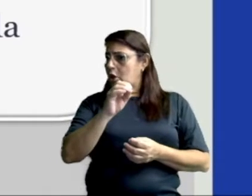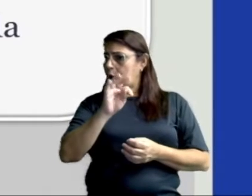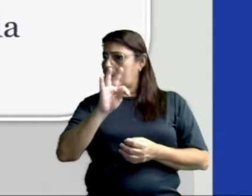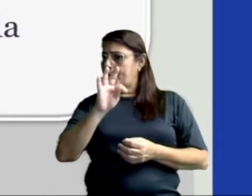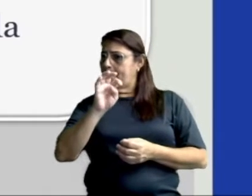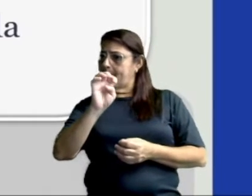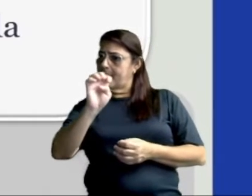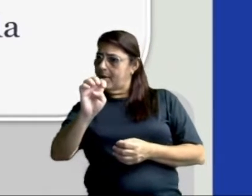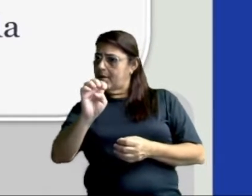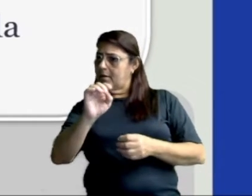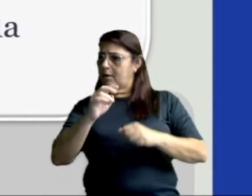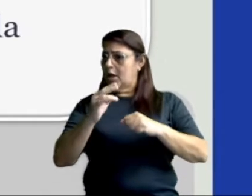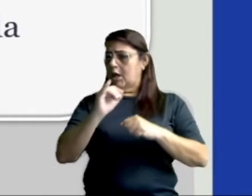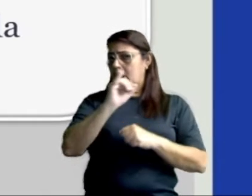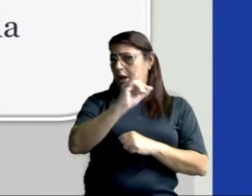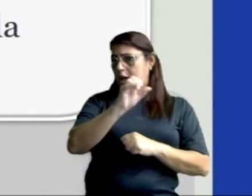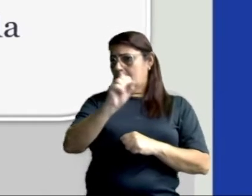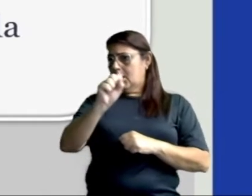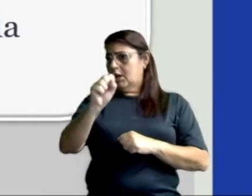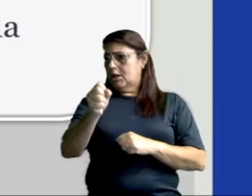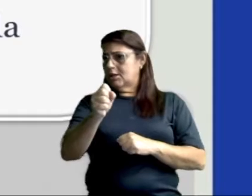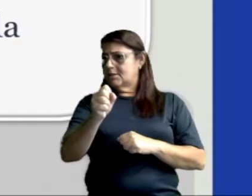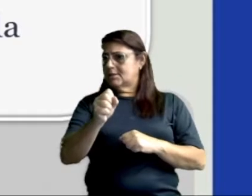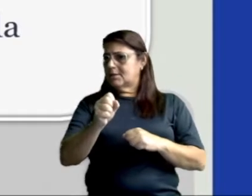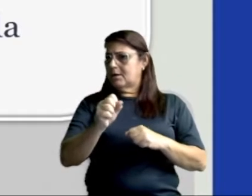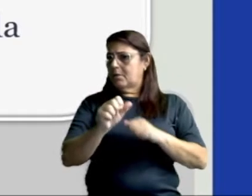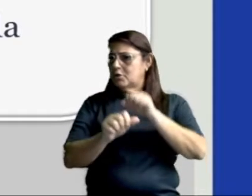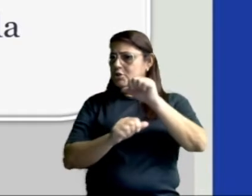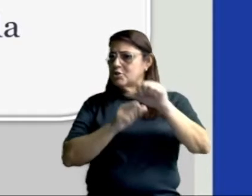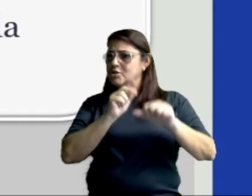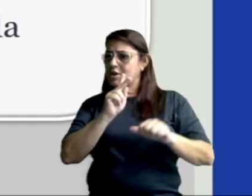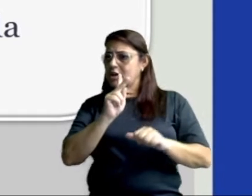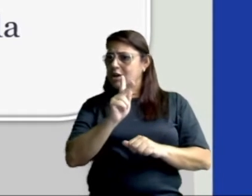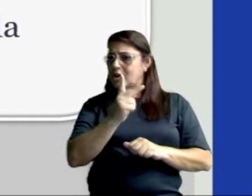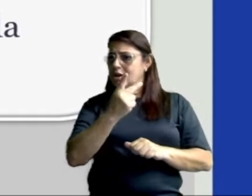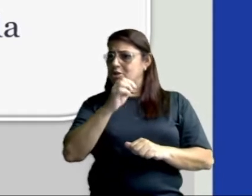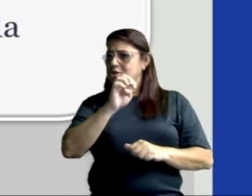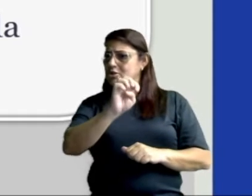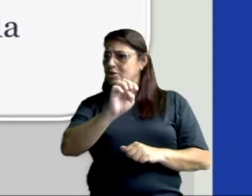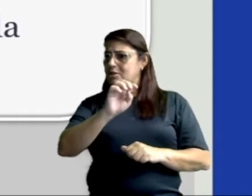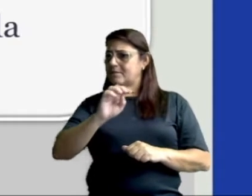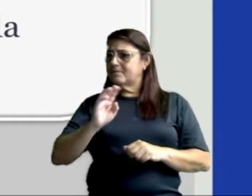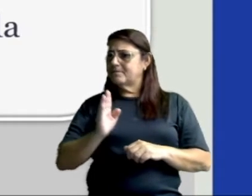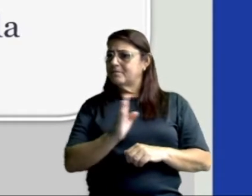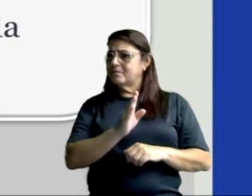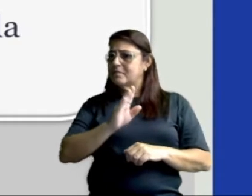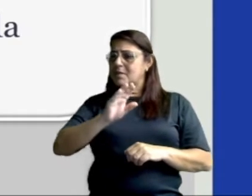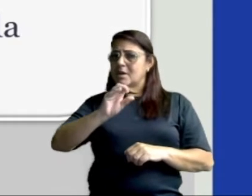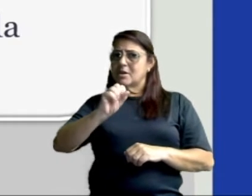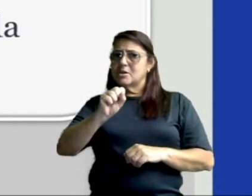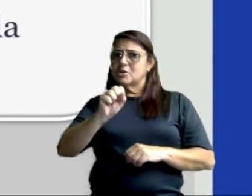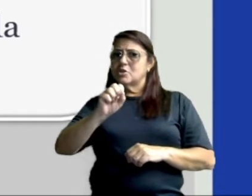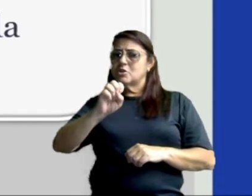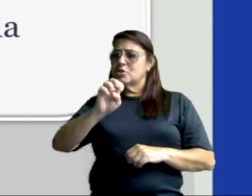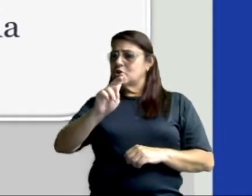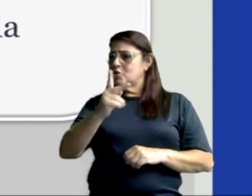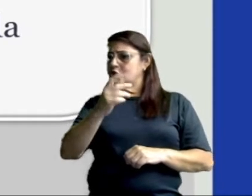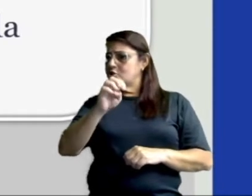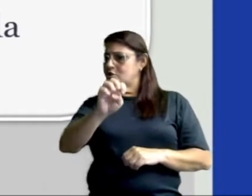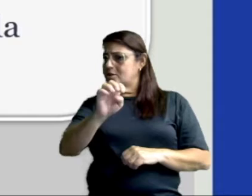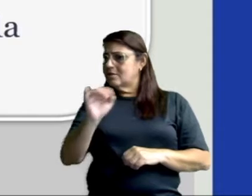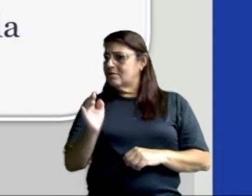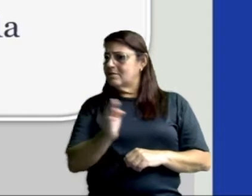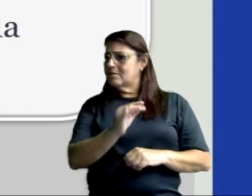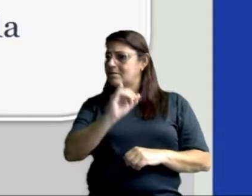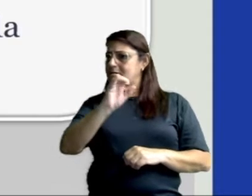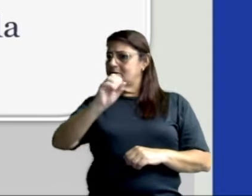is, a conjugação fica com he, she e it. E nesse caso aí, a gente tem o